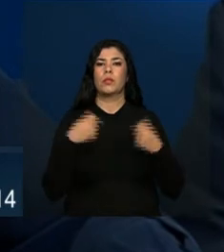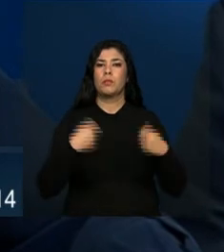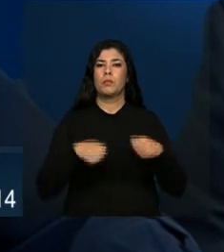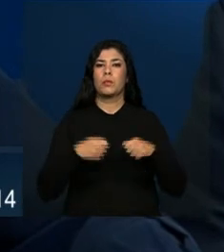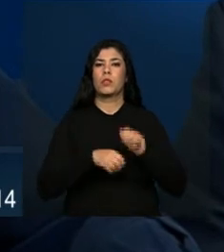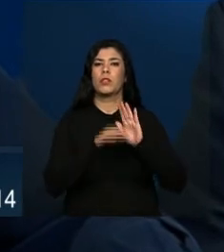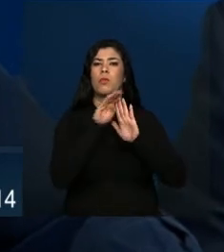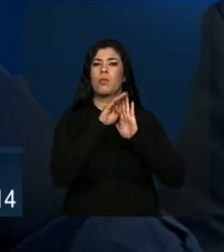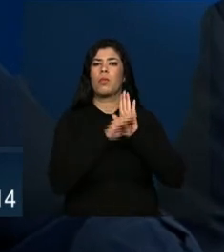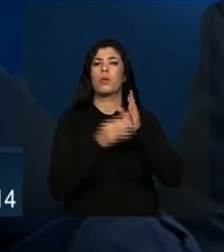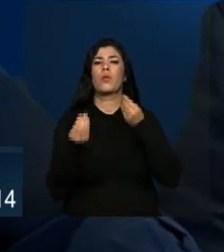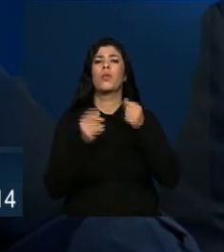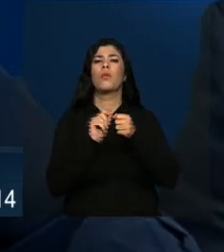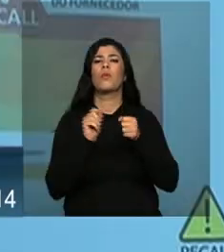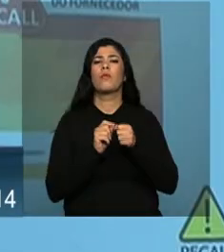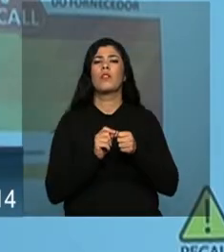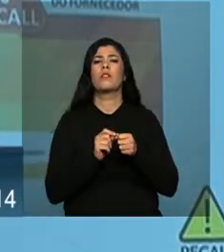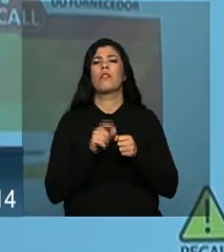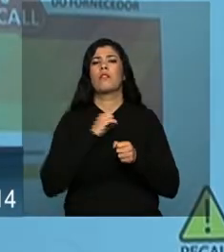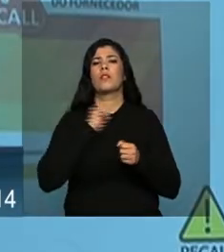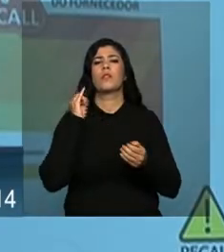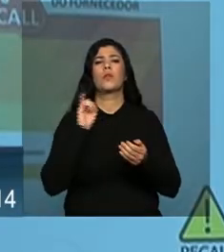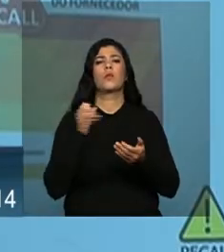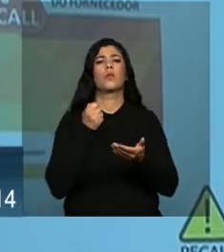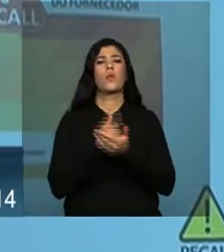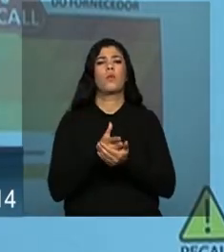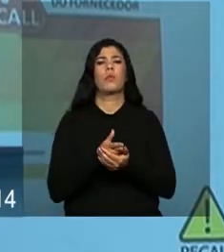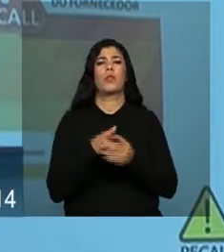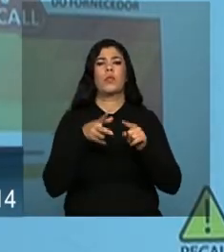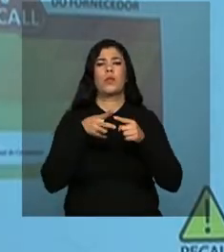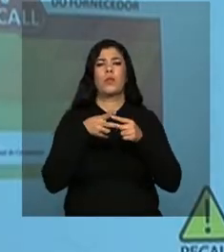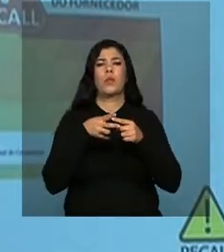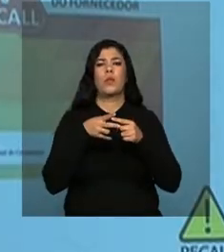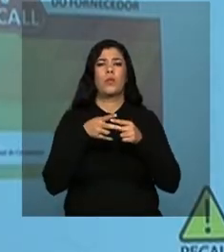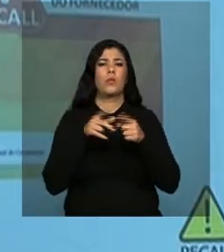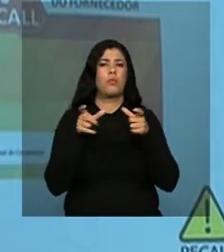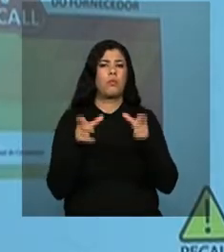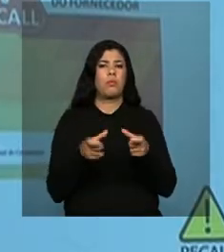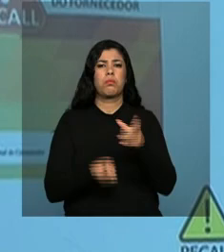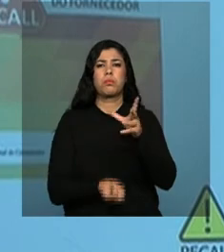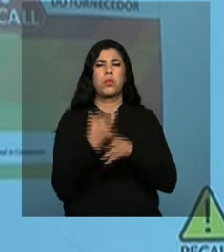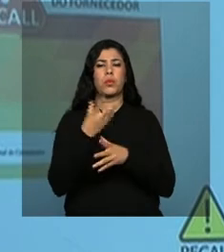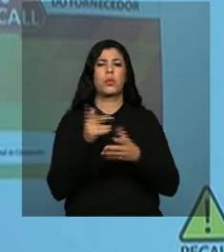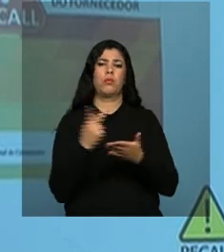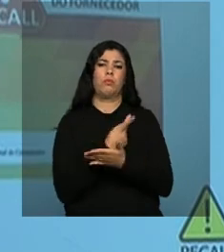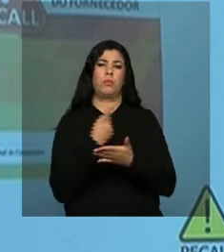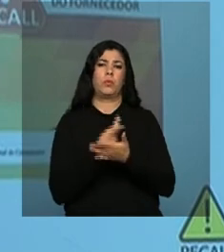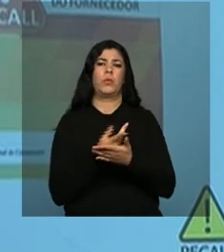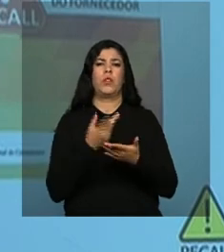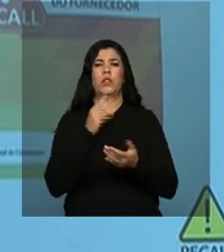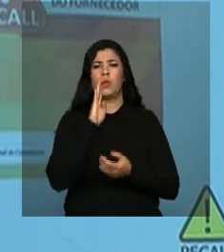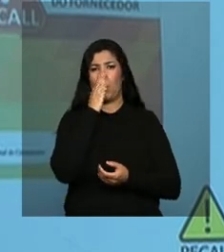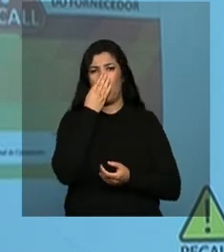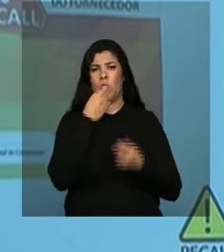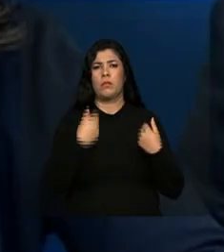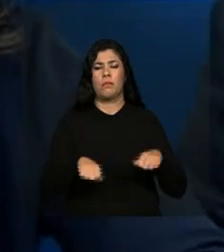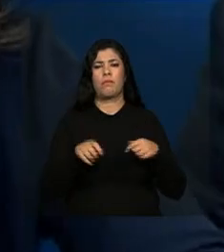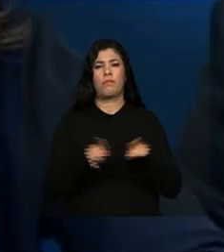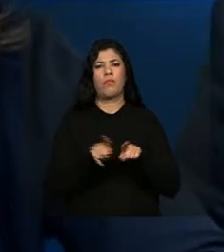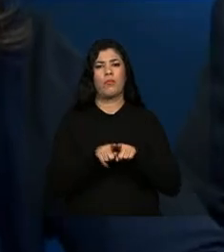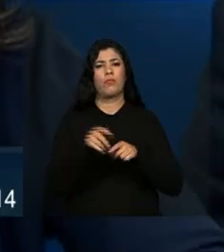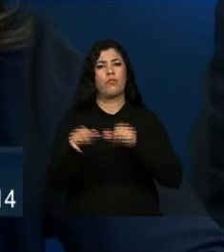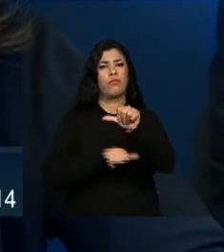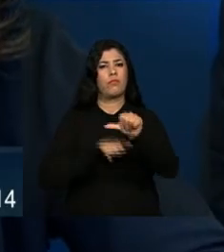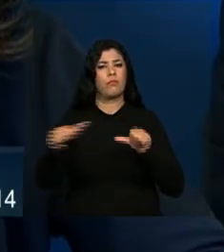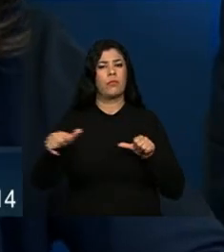no Brasil os procedimentos caiu o detalhamento tem uma fotografia também do guia prático de igual na por quê que nós editamos